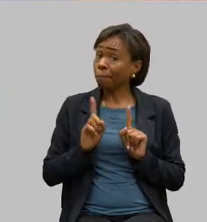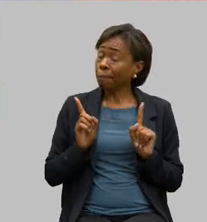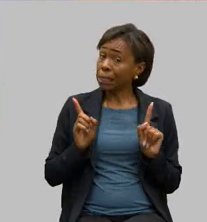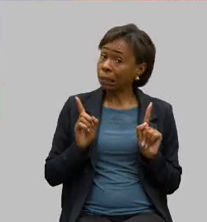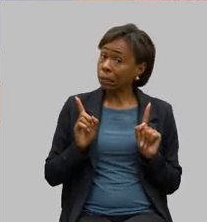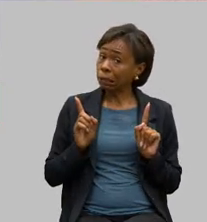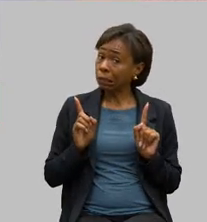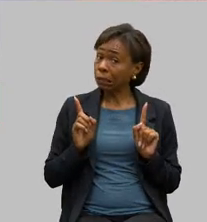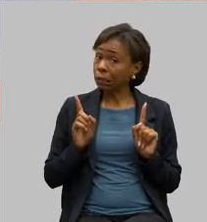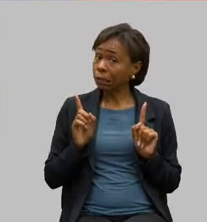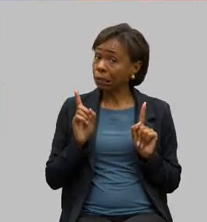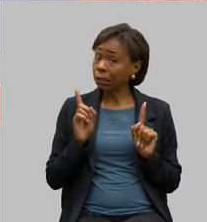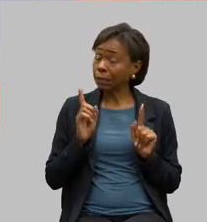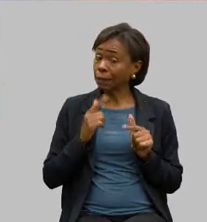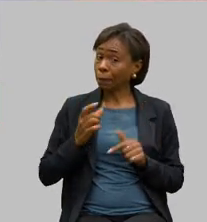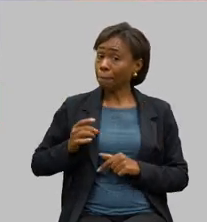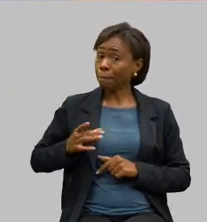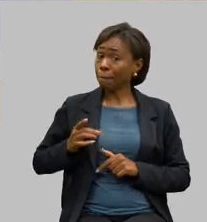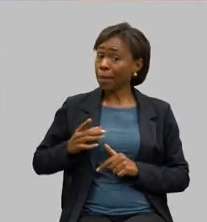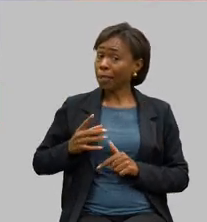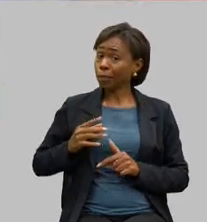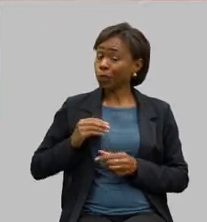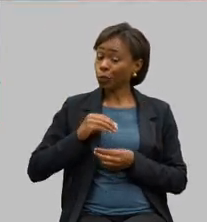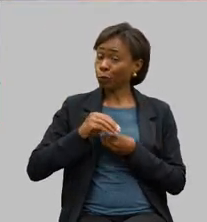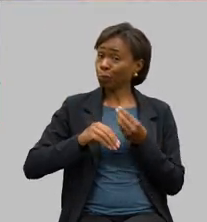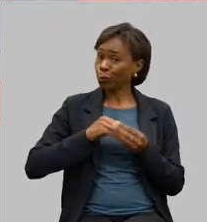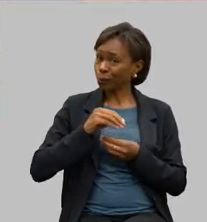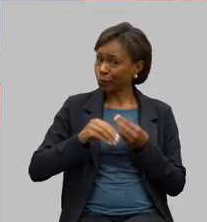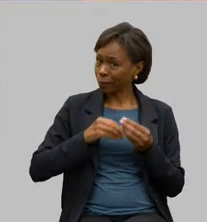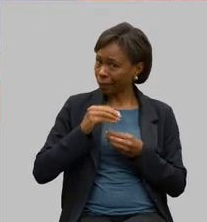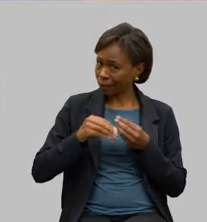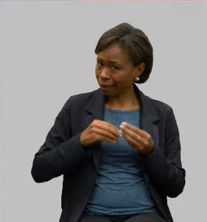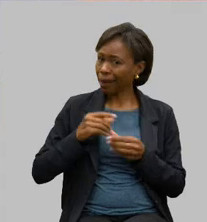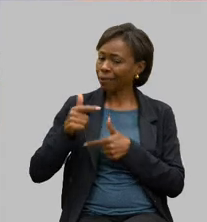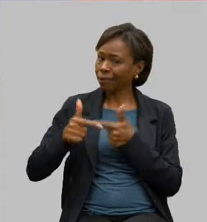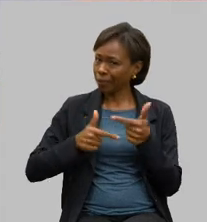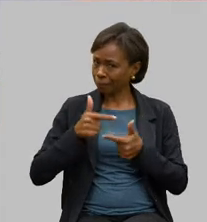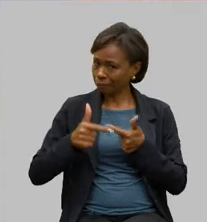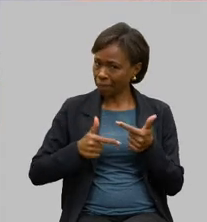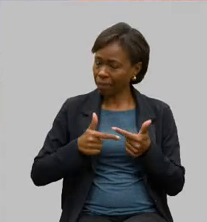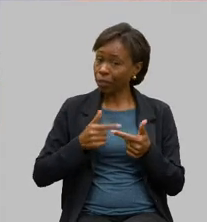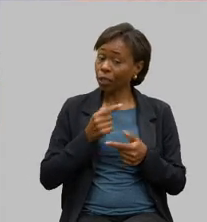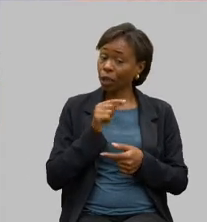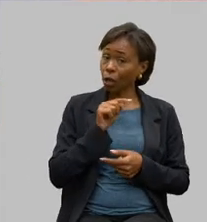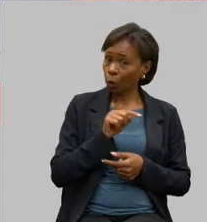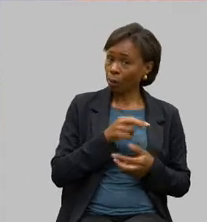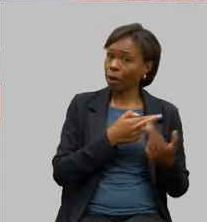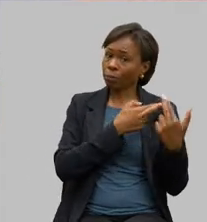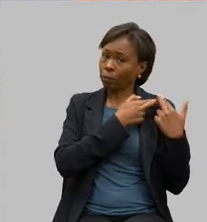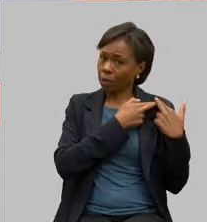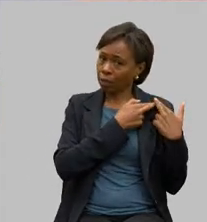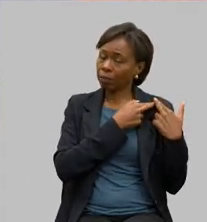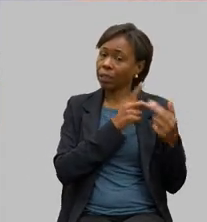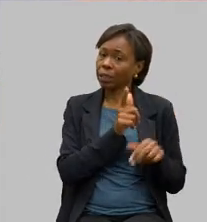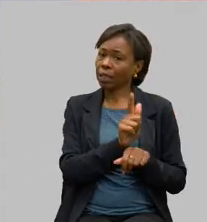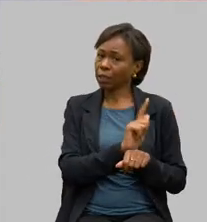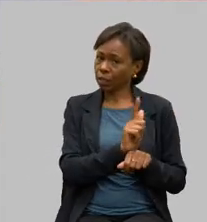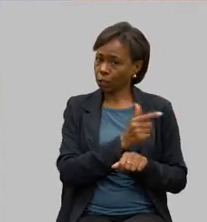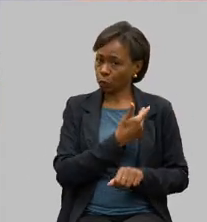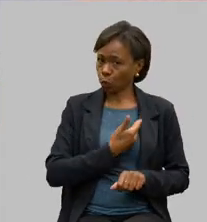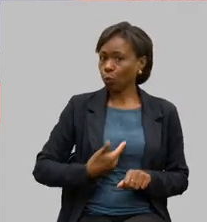embolar nossas funções eu acho que tem uma tarefa que é da gestão pública né e eu acho que é a